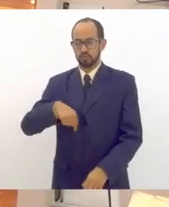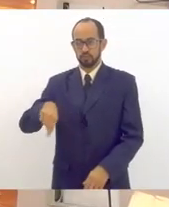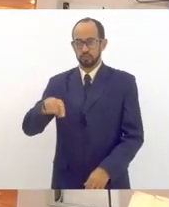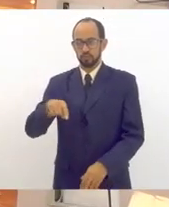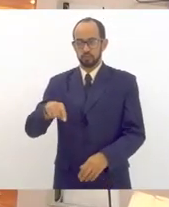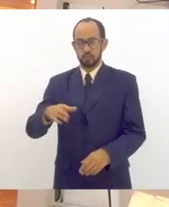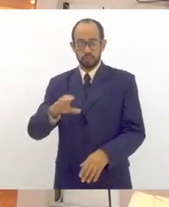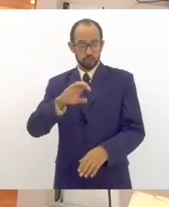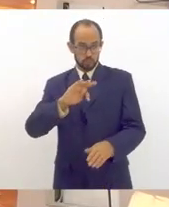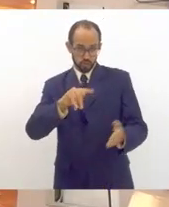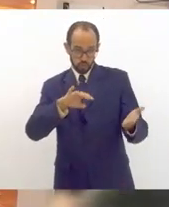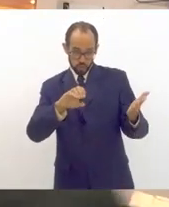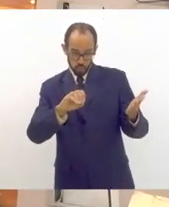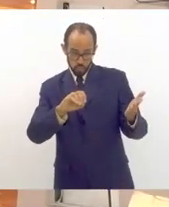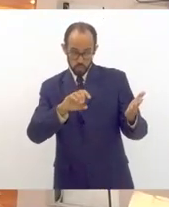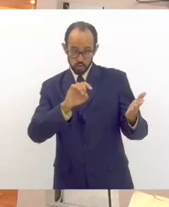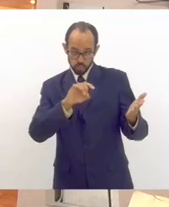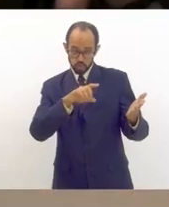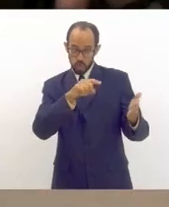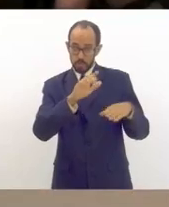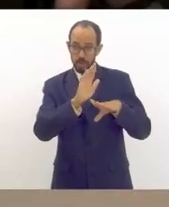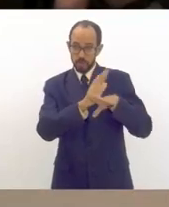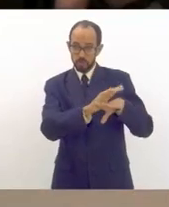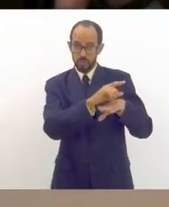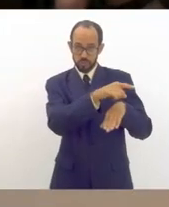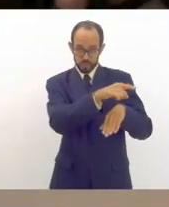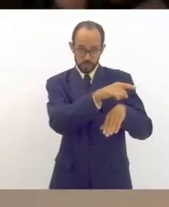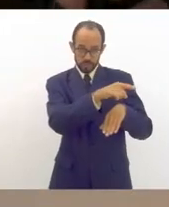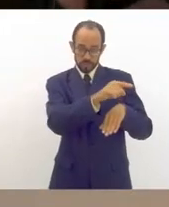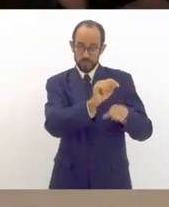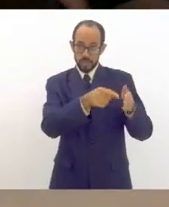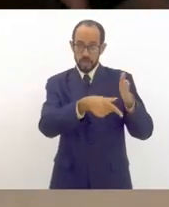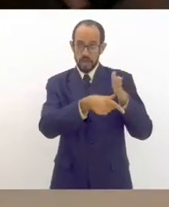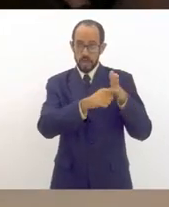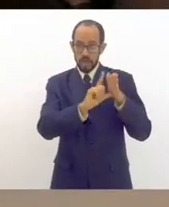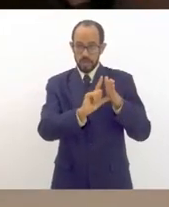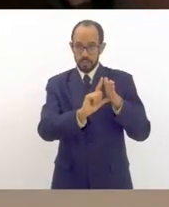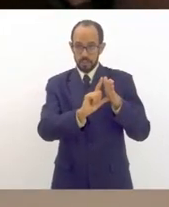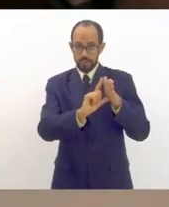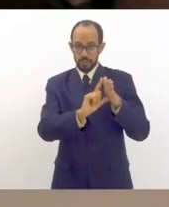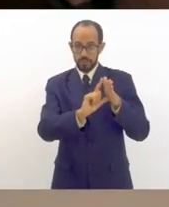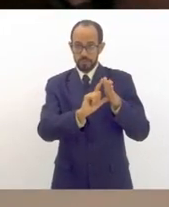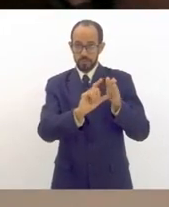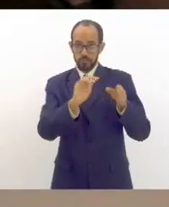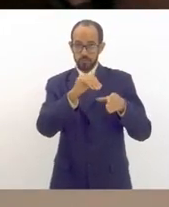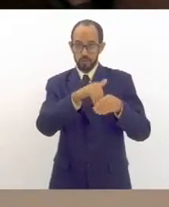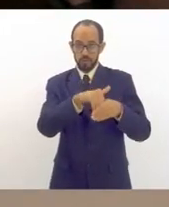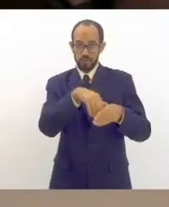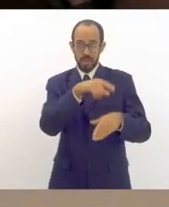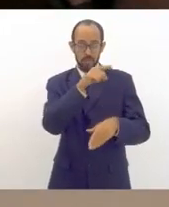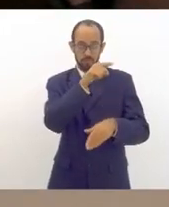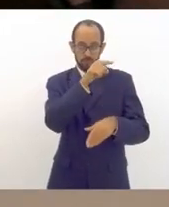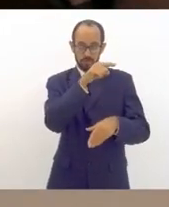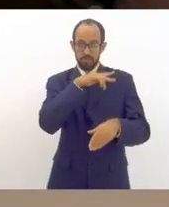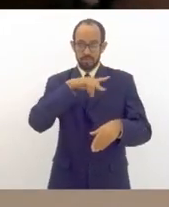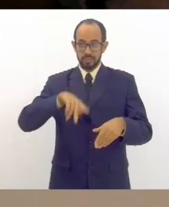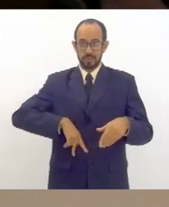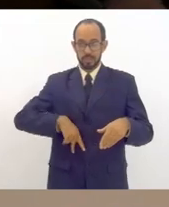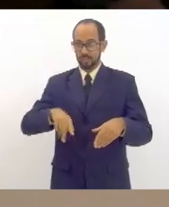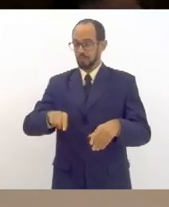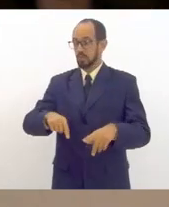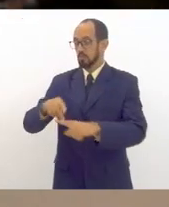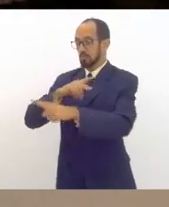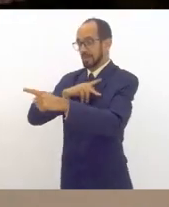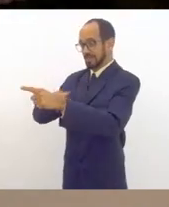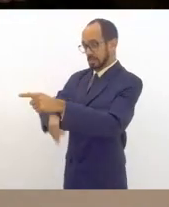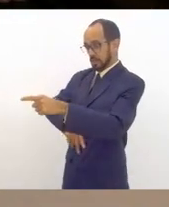Chico, só em socorro a você. Antes de votar, antes de te eleger presidente, o presidente André Siciliano tem